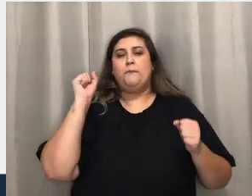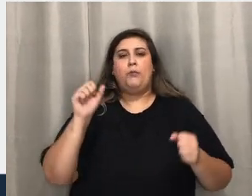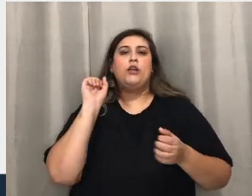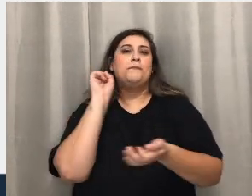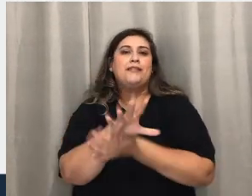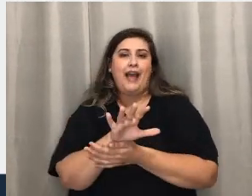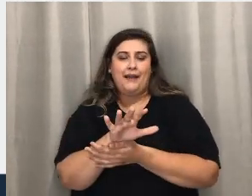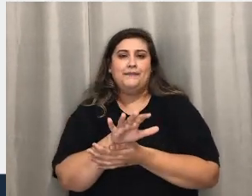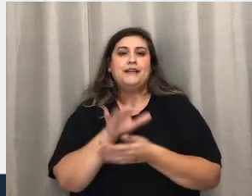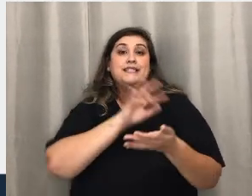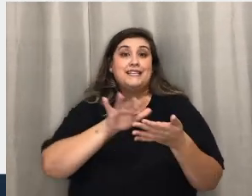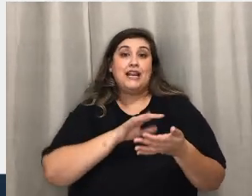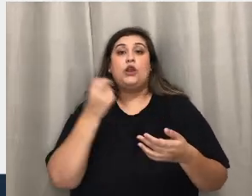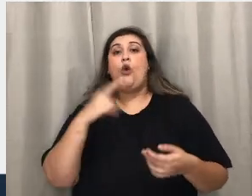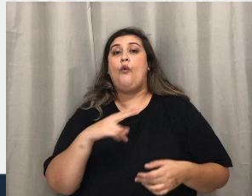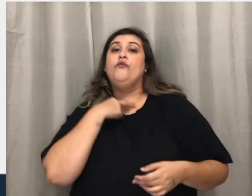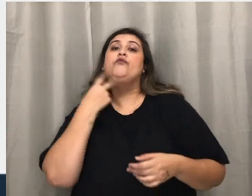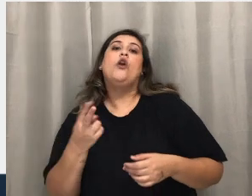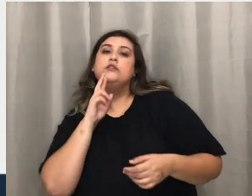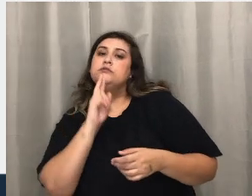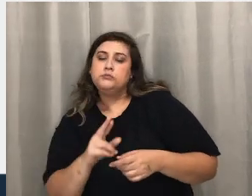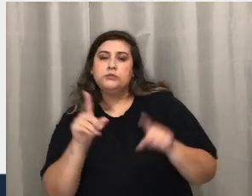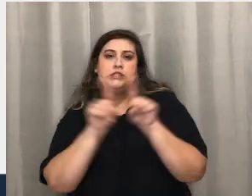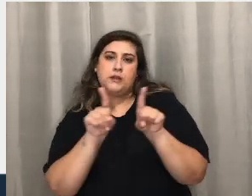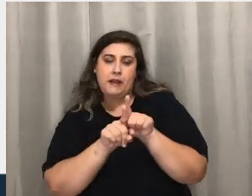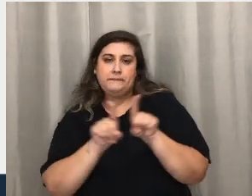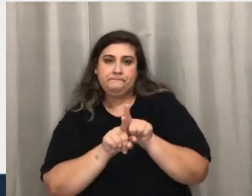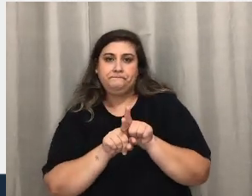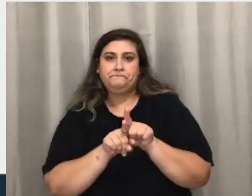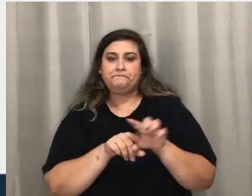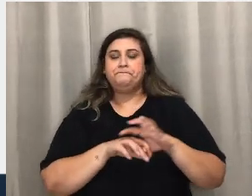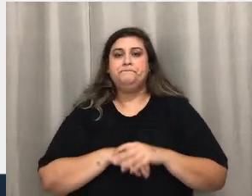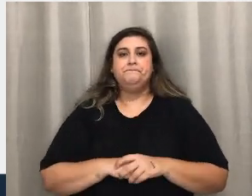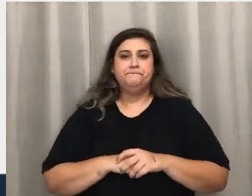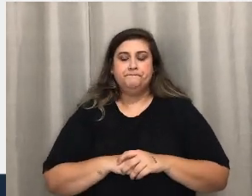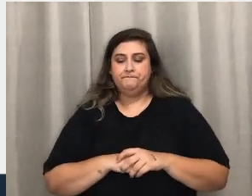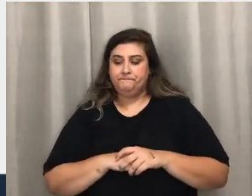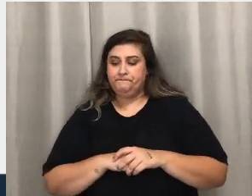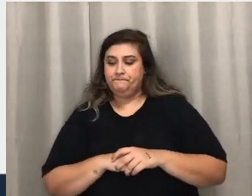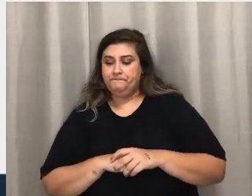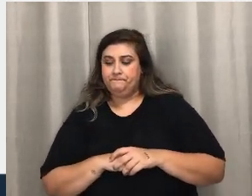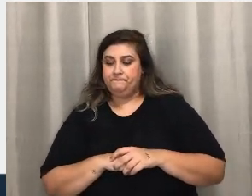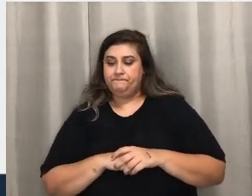enviar mensagens escritas ou também enviar mensagens de voz.